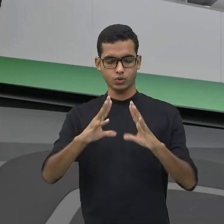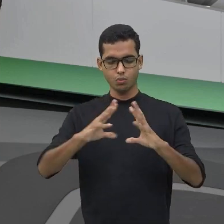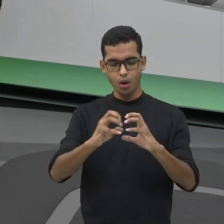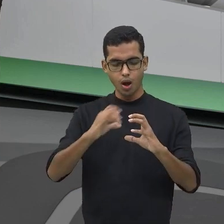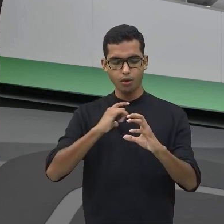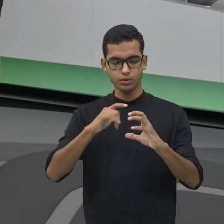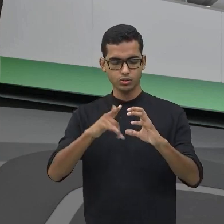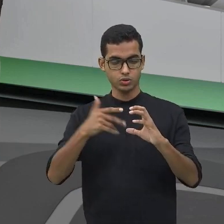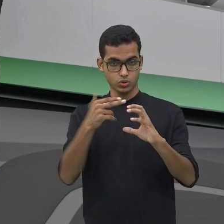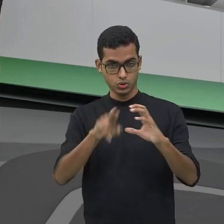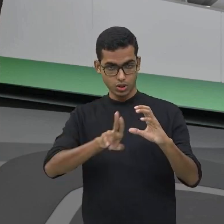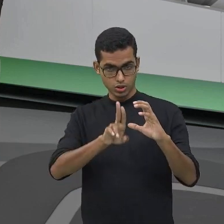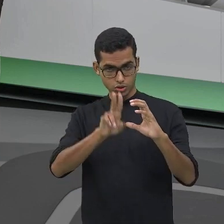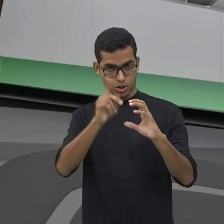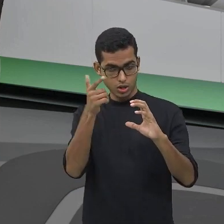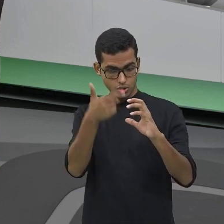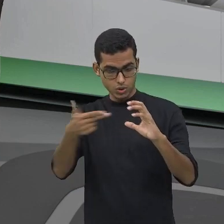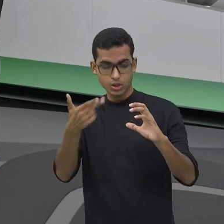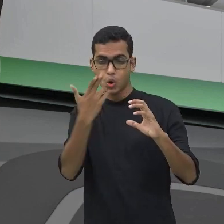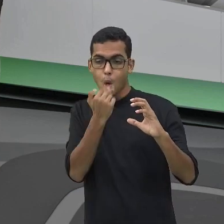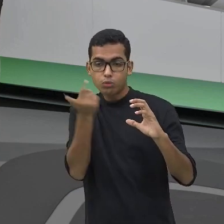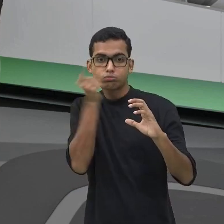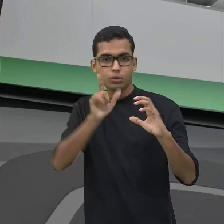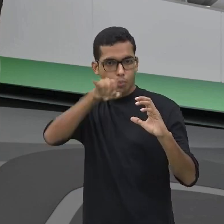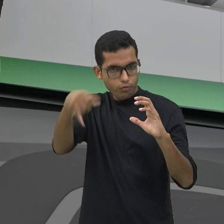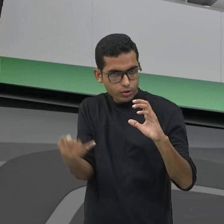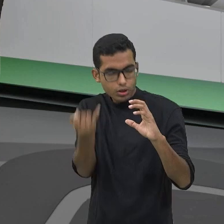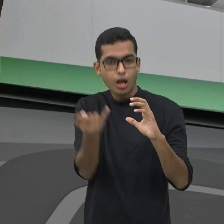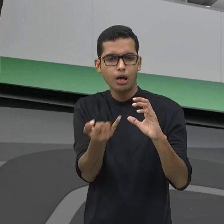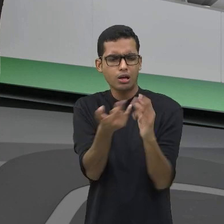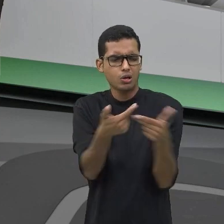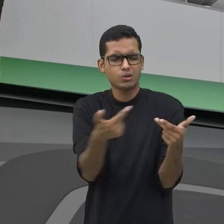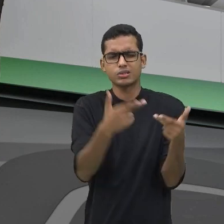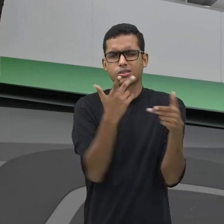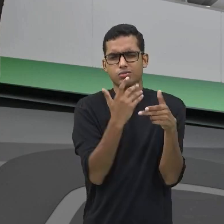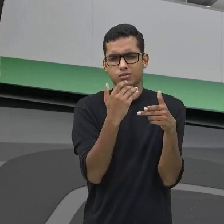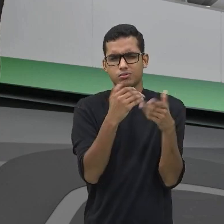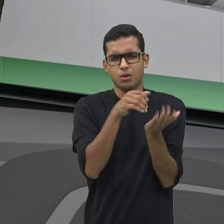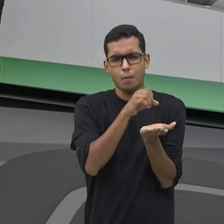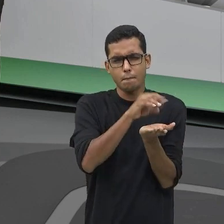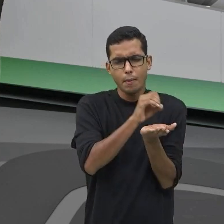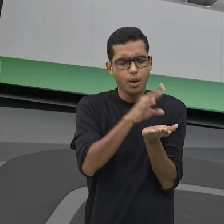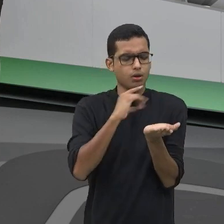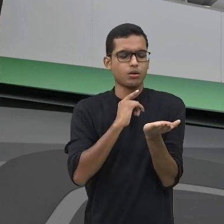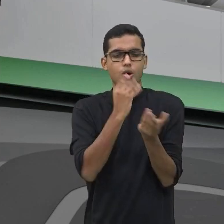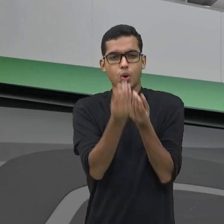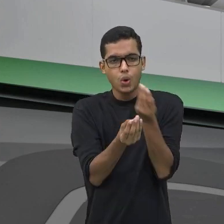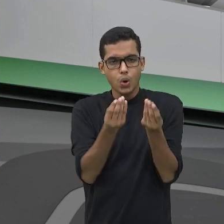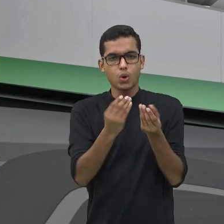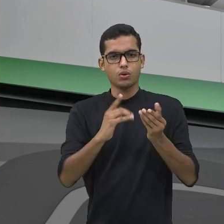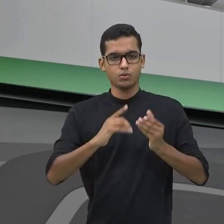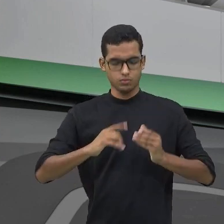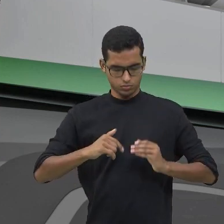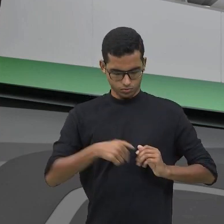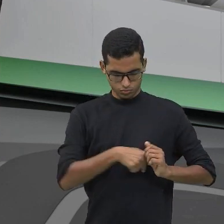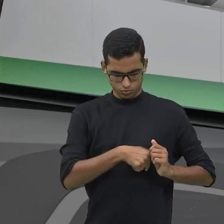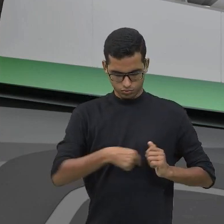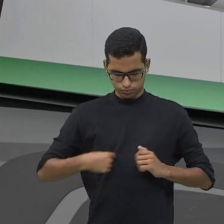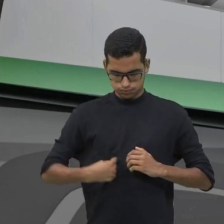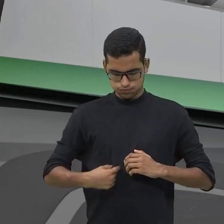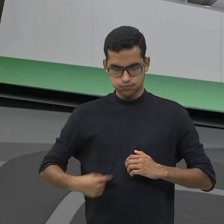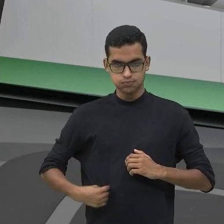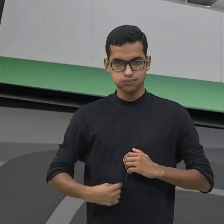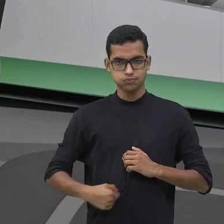fezes. E aí o intestino grosso é responsável pela formação de fezes. Só que às vezes as fezes têm muita água e ele também